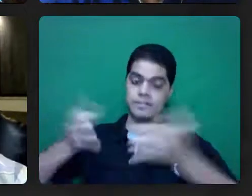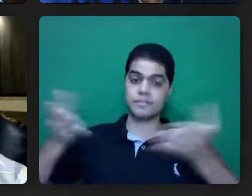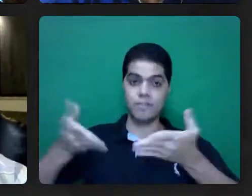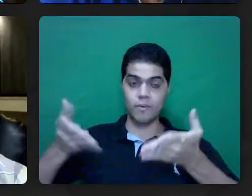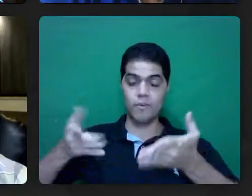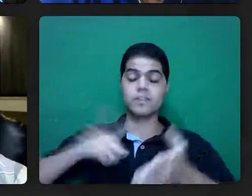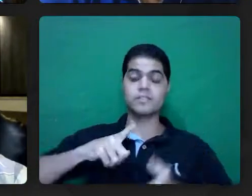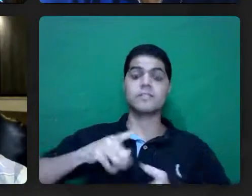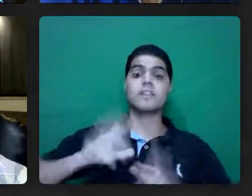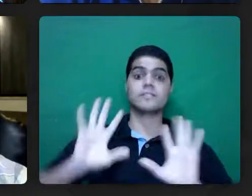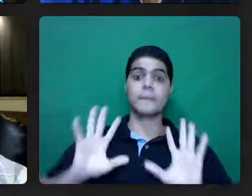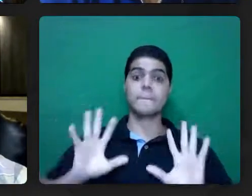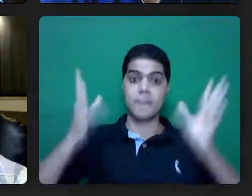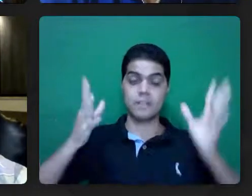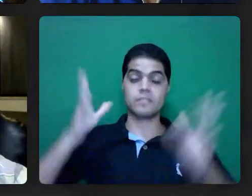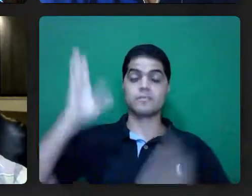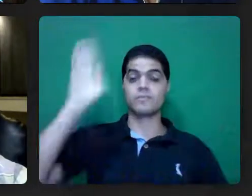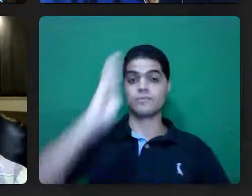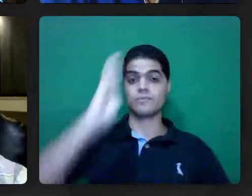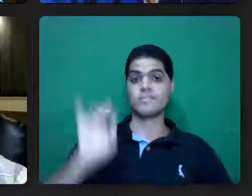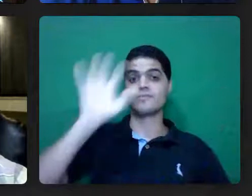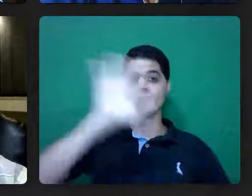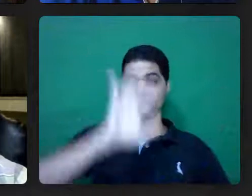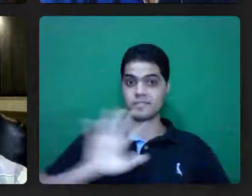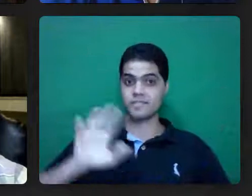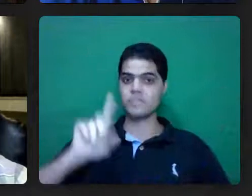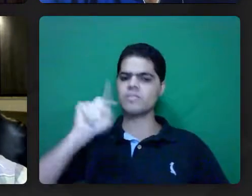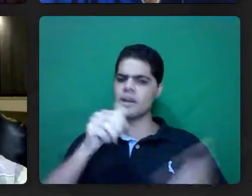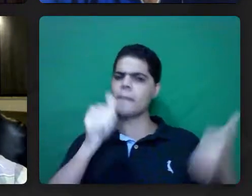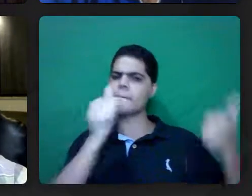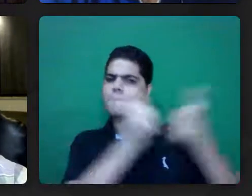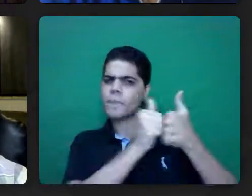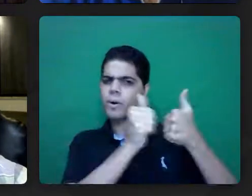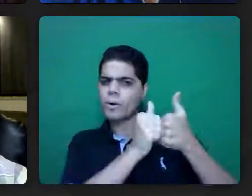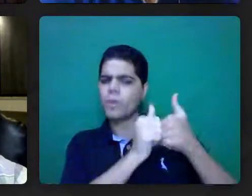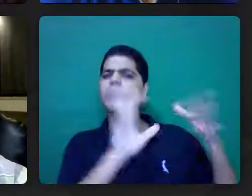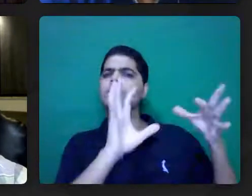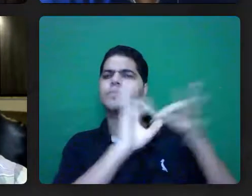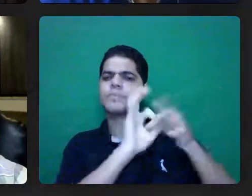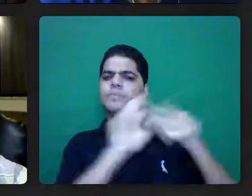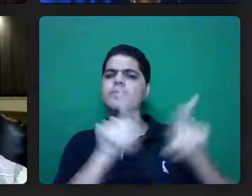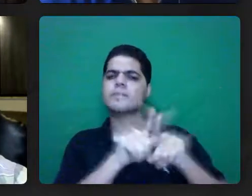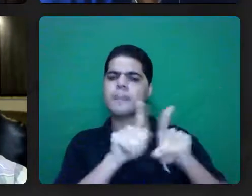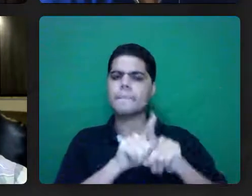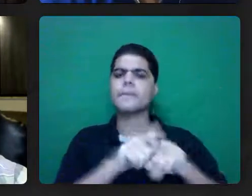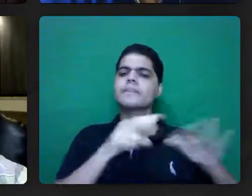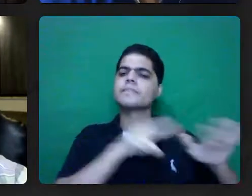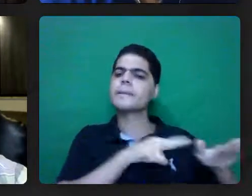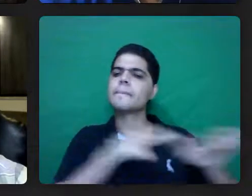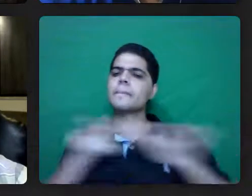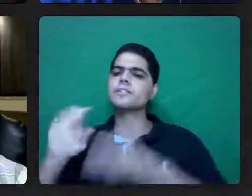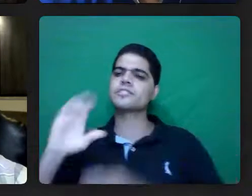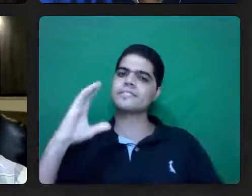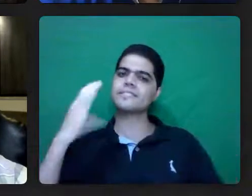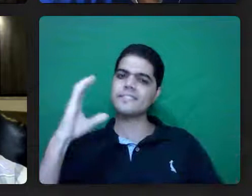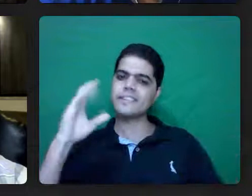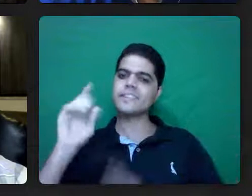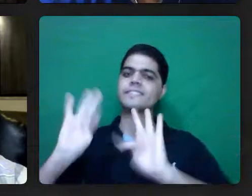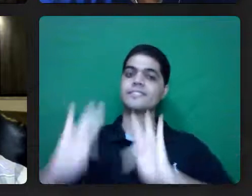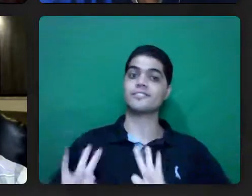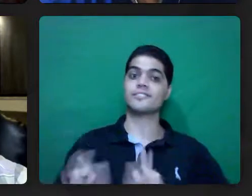Que é um evento que faz parte da Semana Nacional de Ciência e Tecnologia do CNPq, do Ministério da Ciência, Tecnologia e